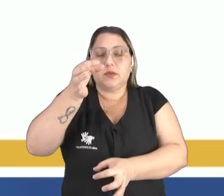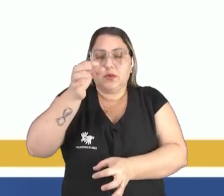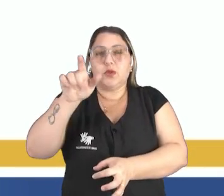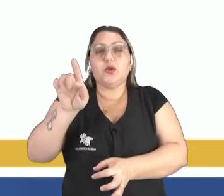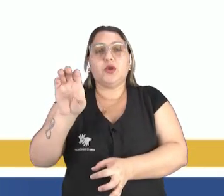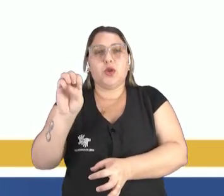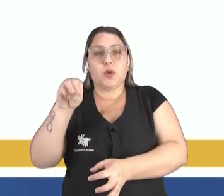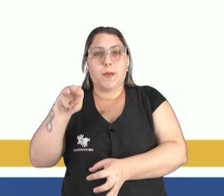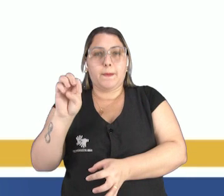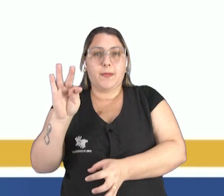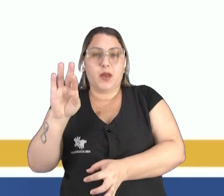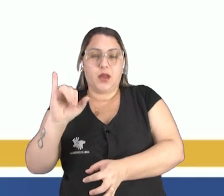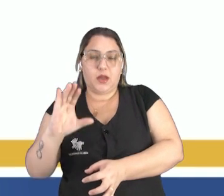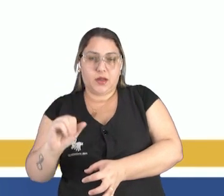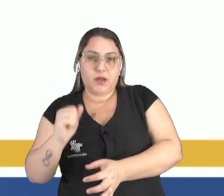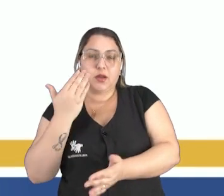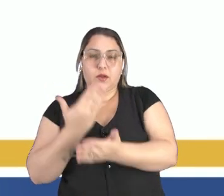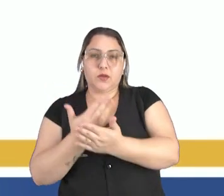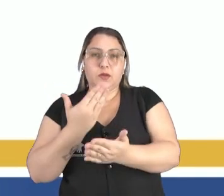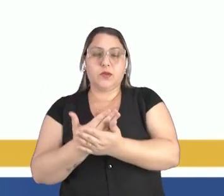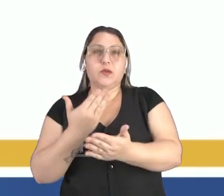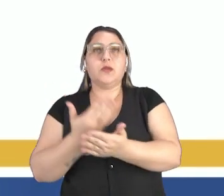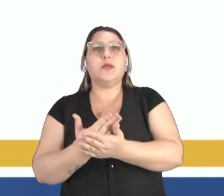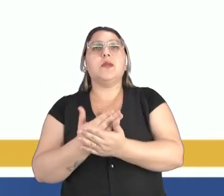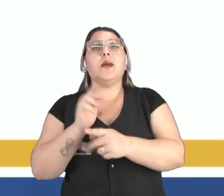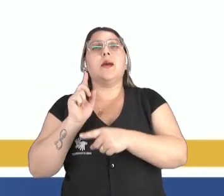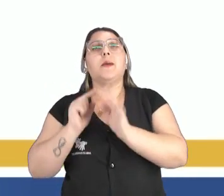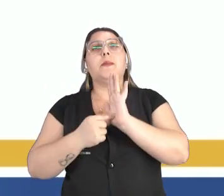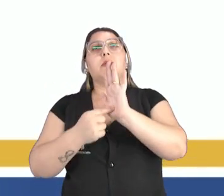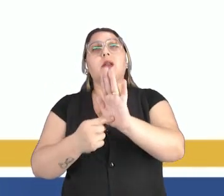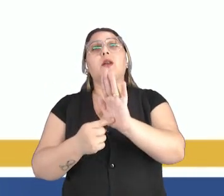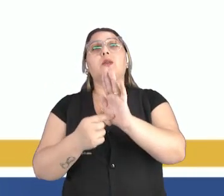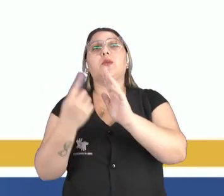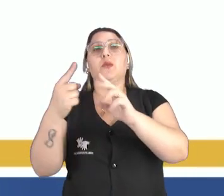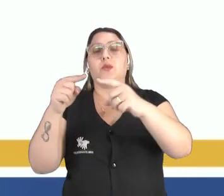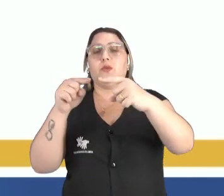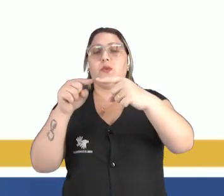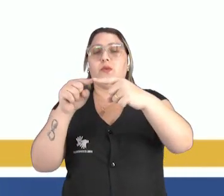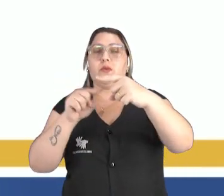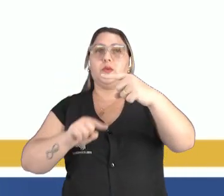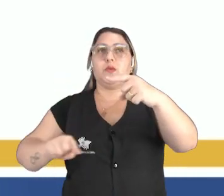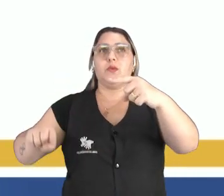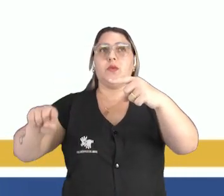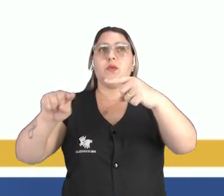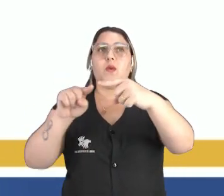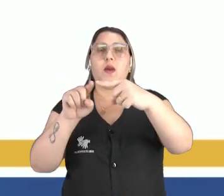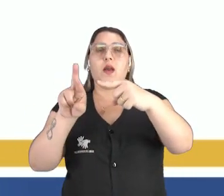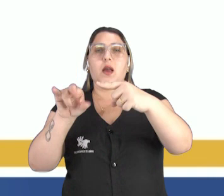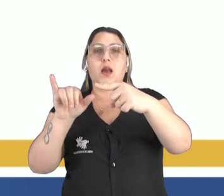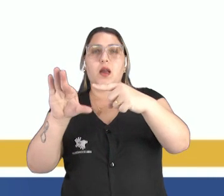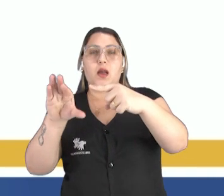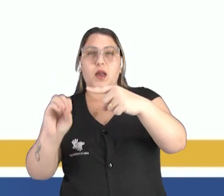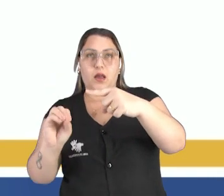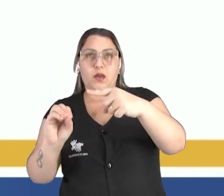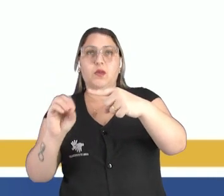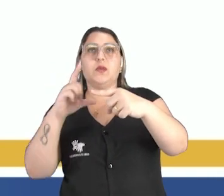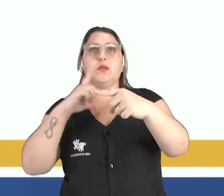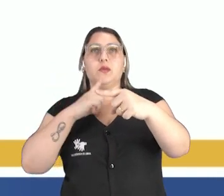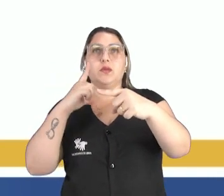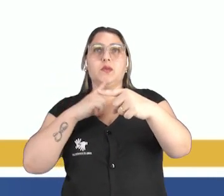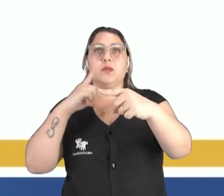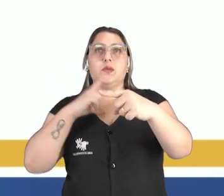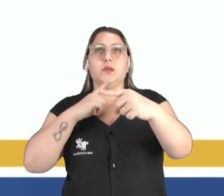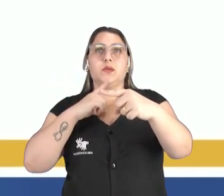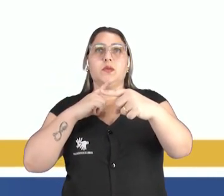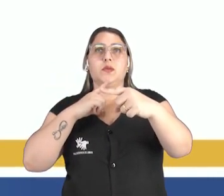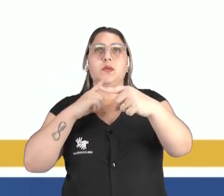faz parte dos estudos de geometria espacial, apresenta dois círculos com raios de medidas equivalentes, os quais estão situados